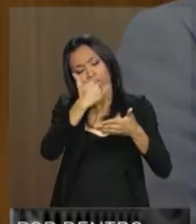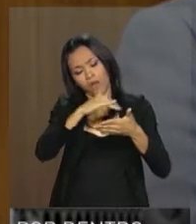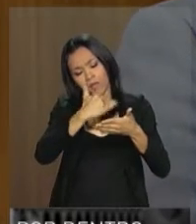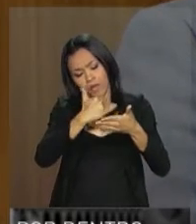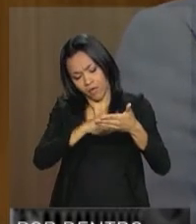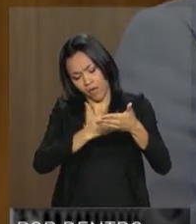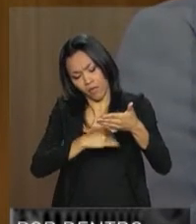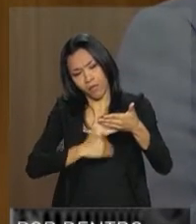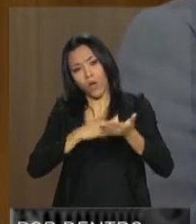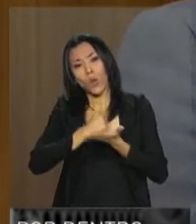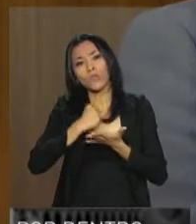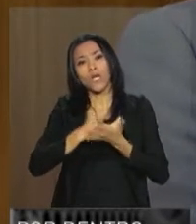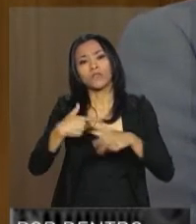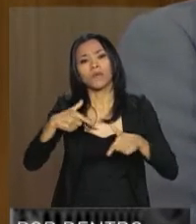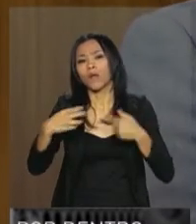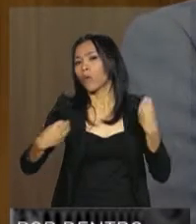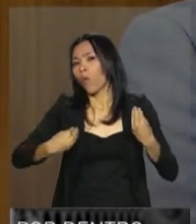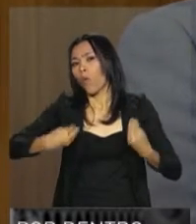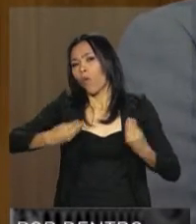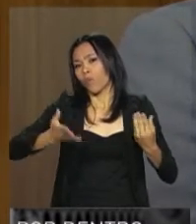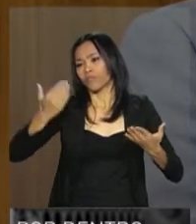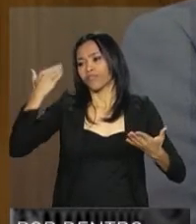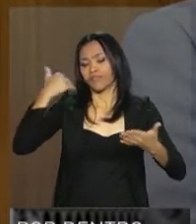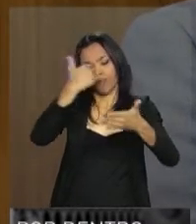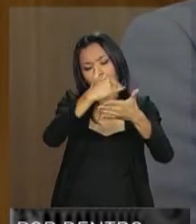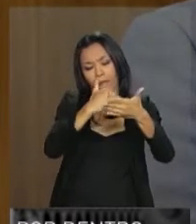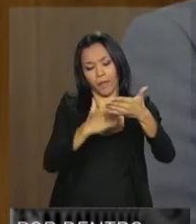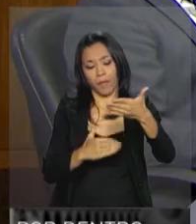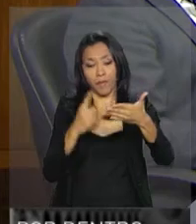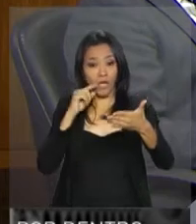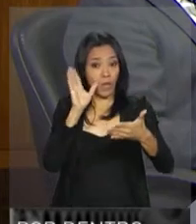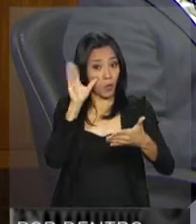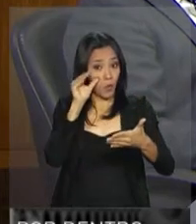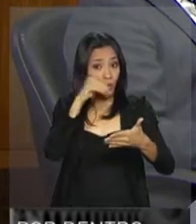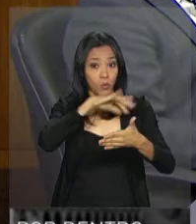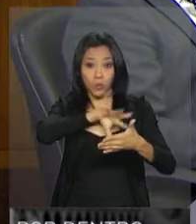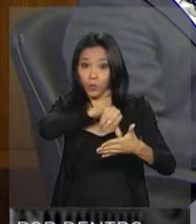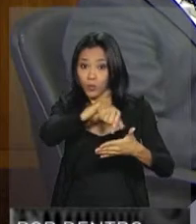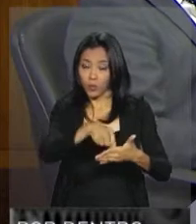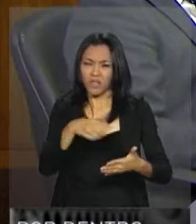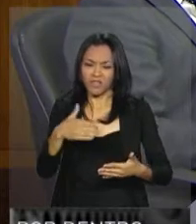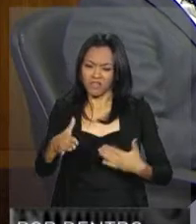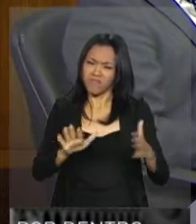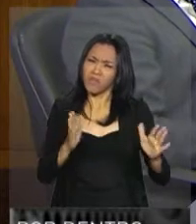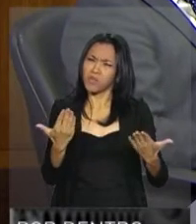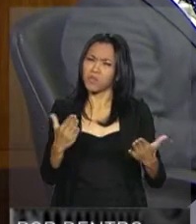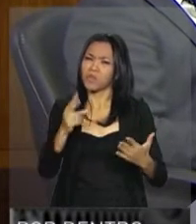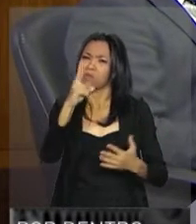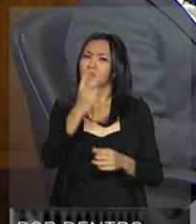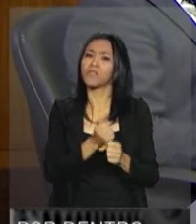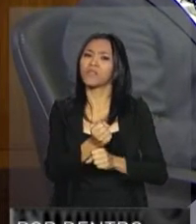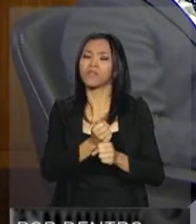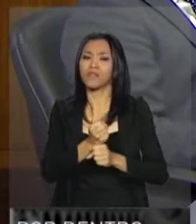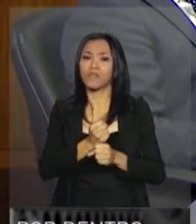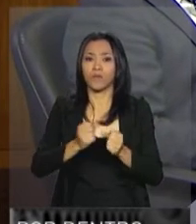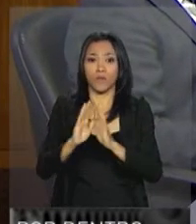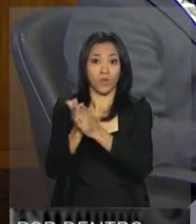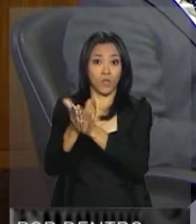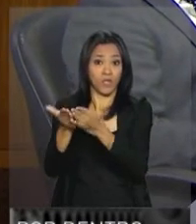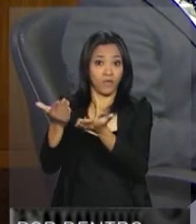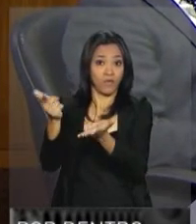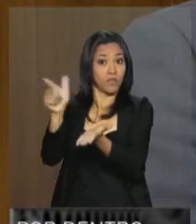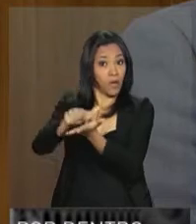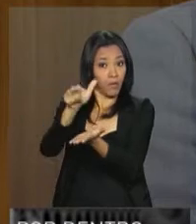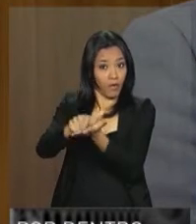é de que em dois anos a carteira de papel não seja mais utilizada pelo trabalhador eo trabalhador